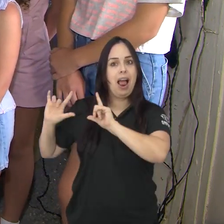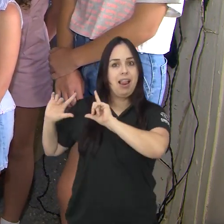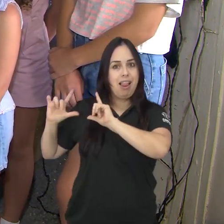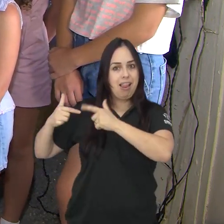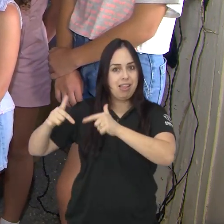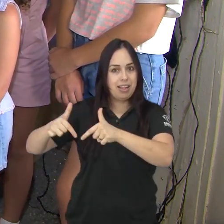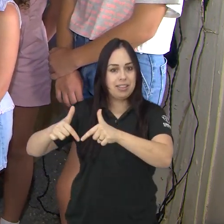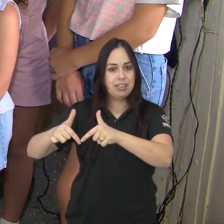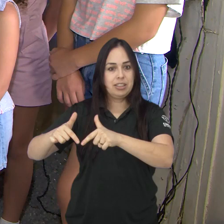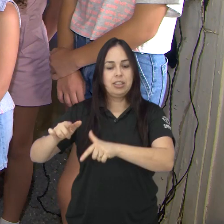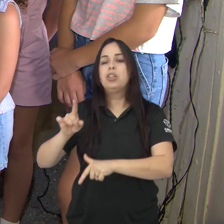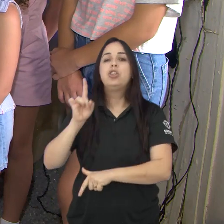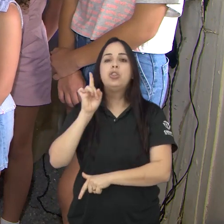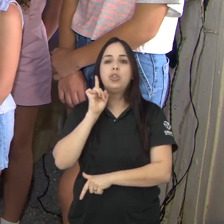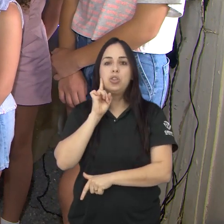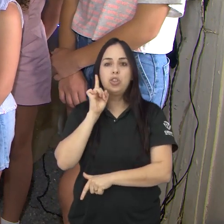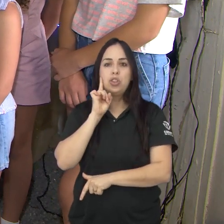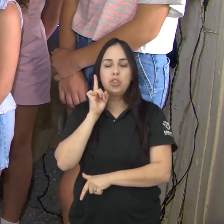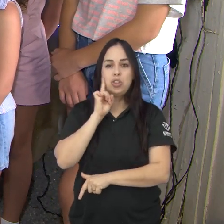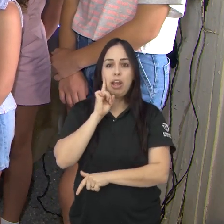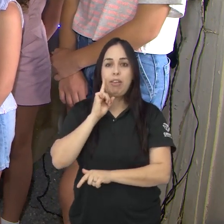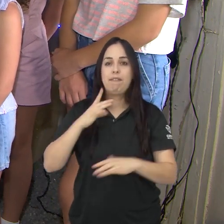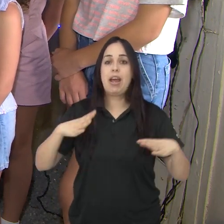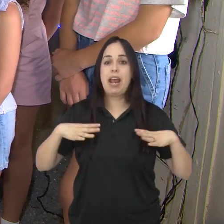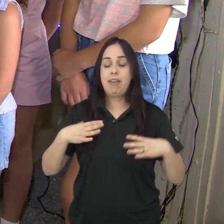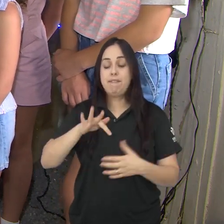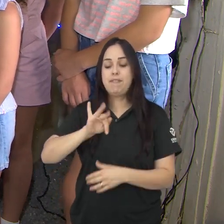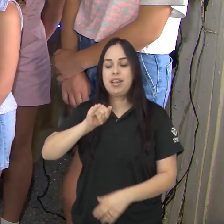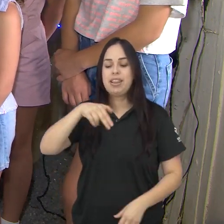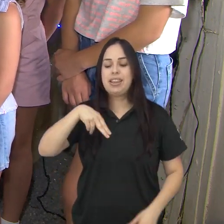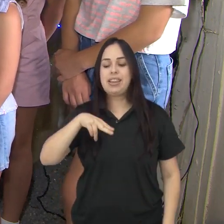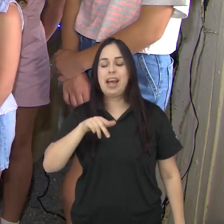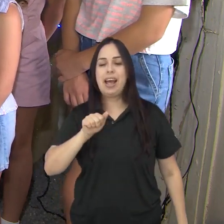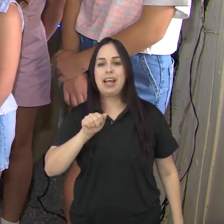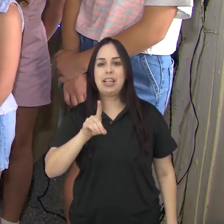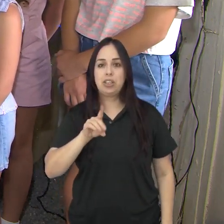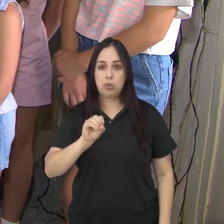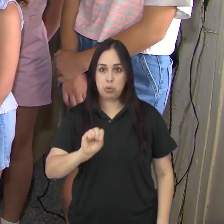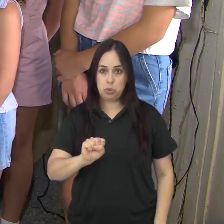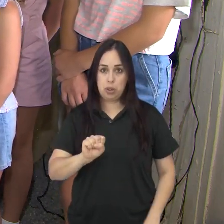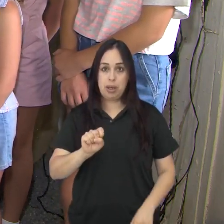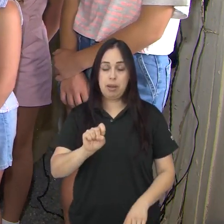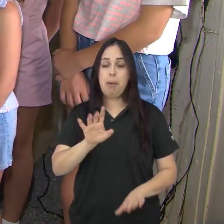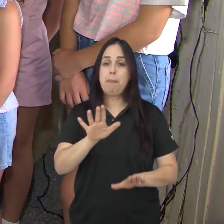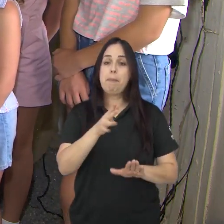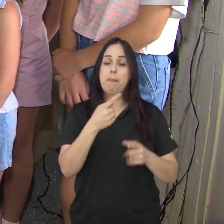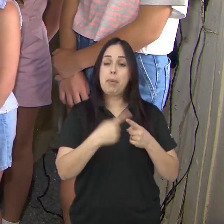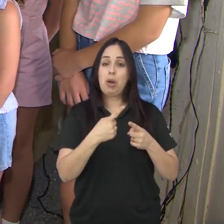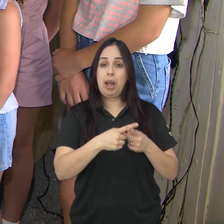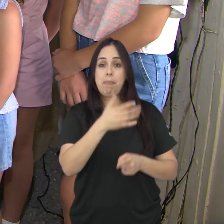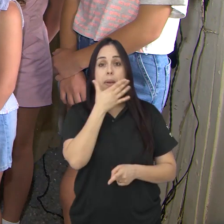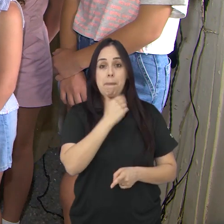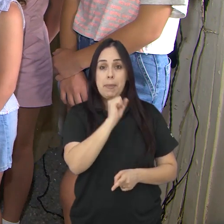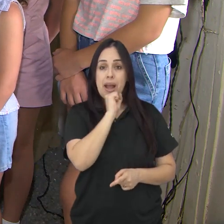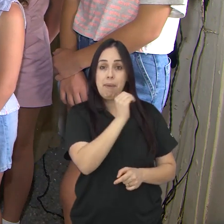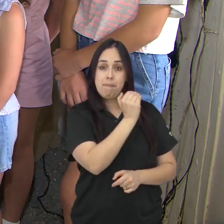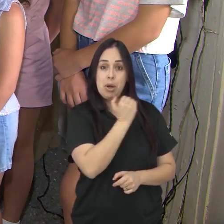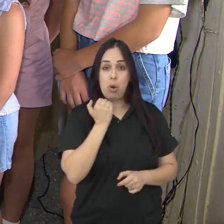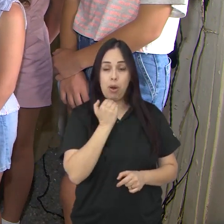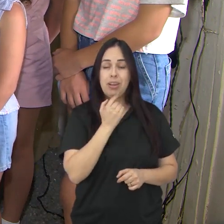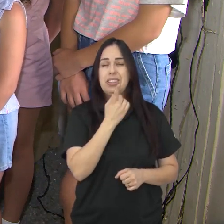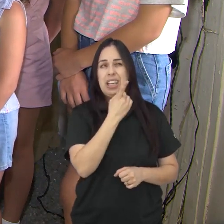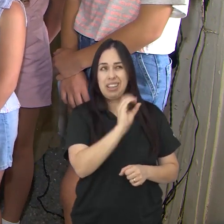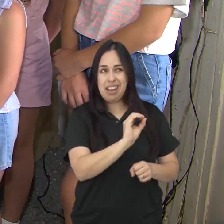virou tradição montar o presépio no dia de finados. Porque meu pai faleceu, vai fazer em janeiro